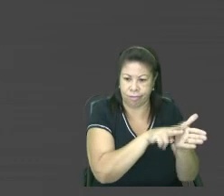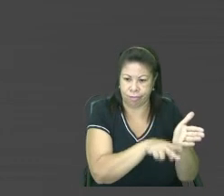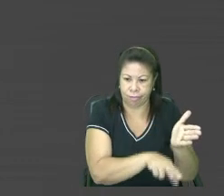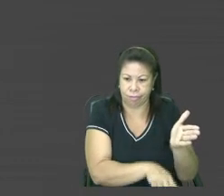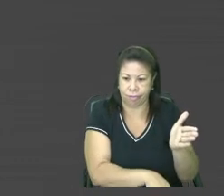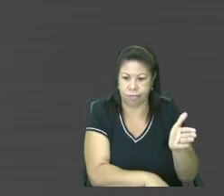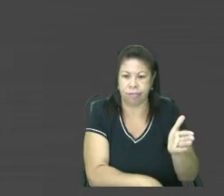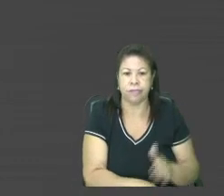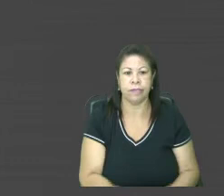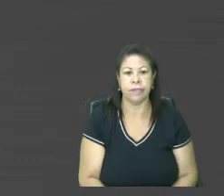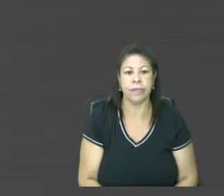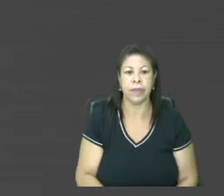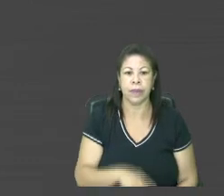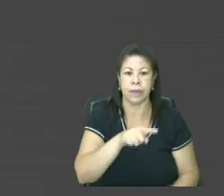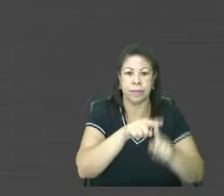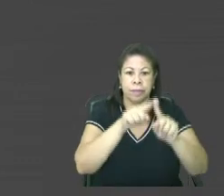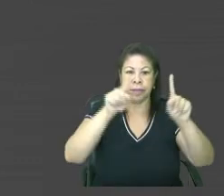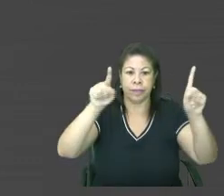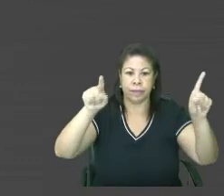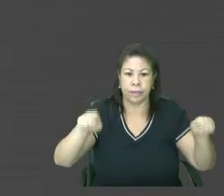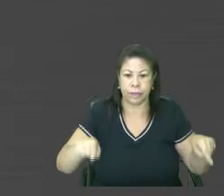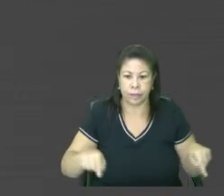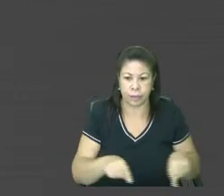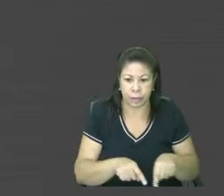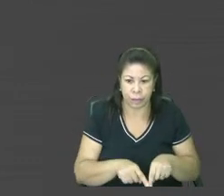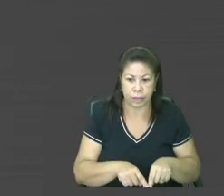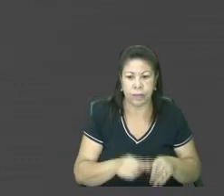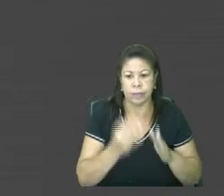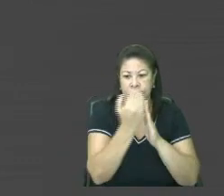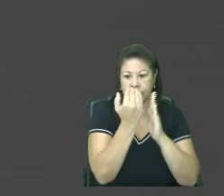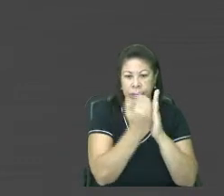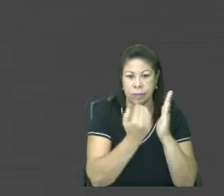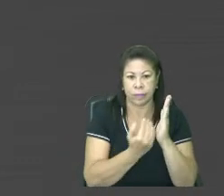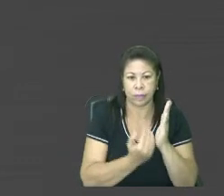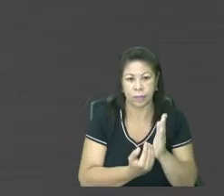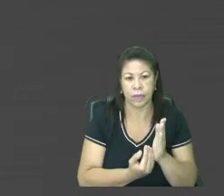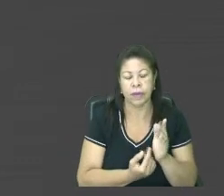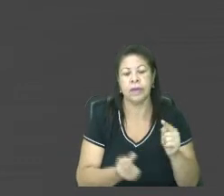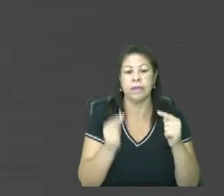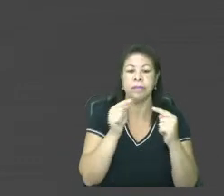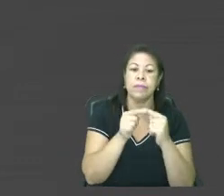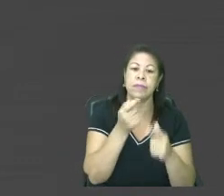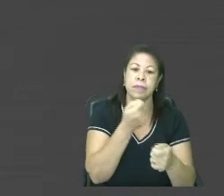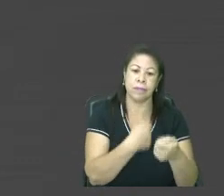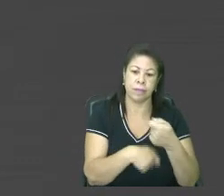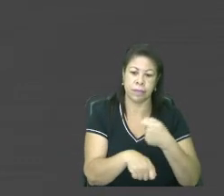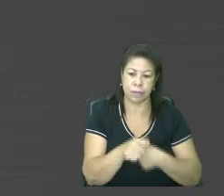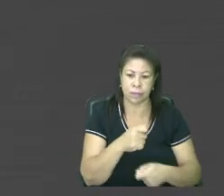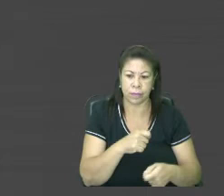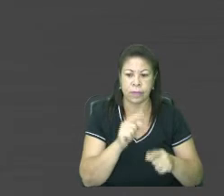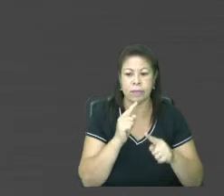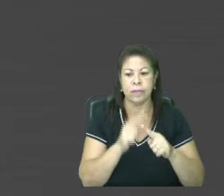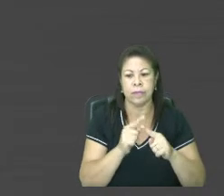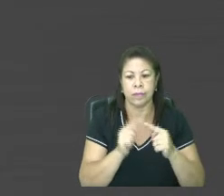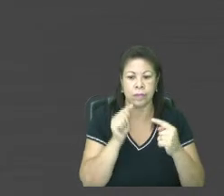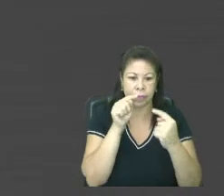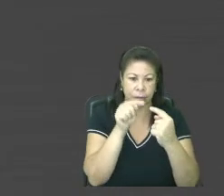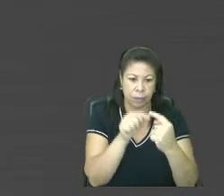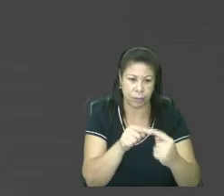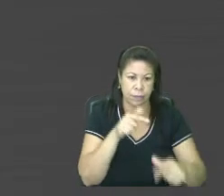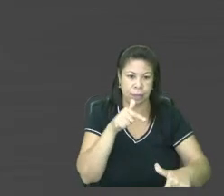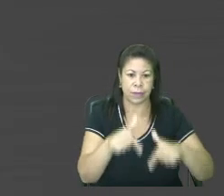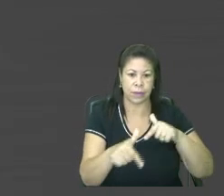E aqui, com relação ao administrativo, a gente traz todas as ações